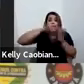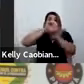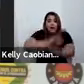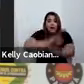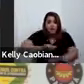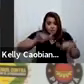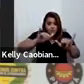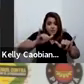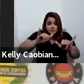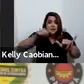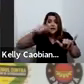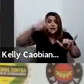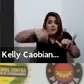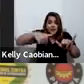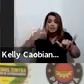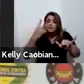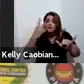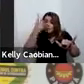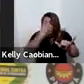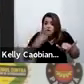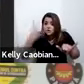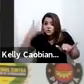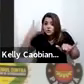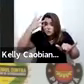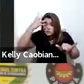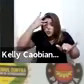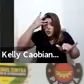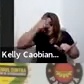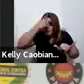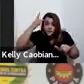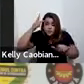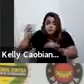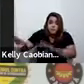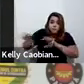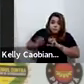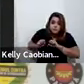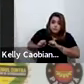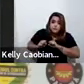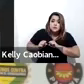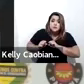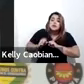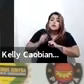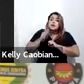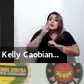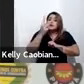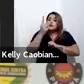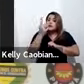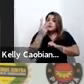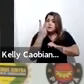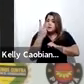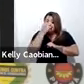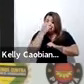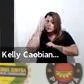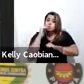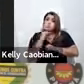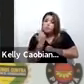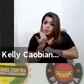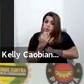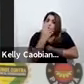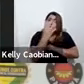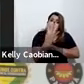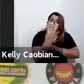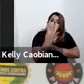24 horas houve 13 óbitos e 411 novos